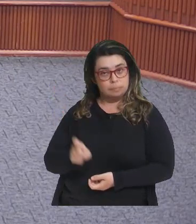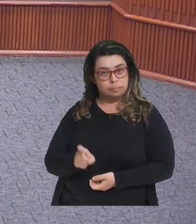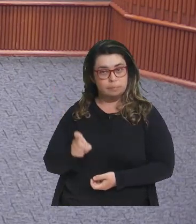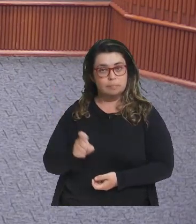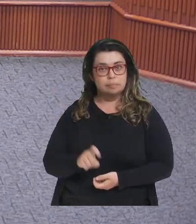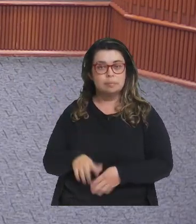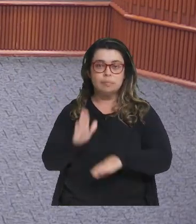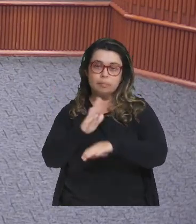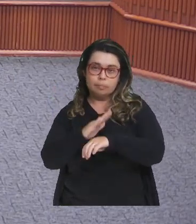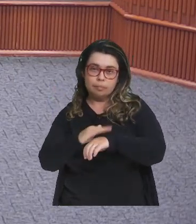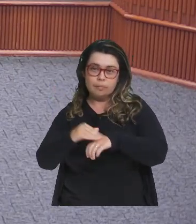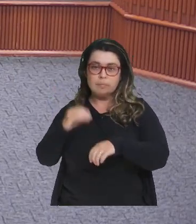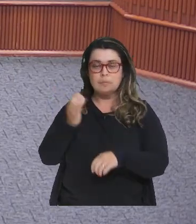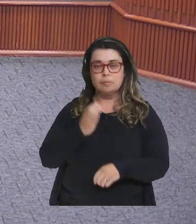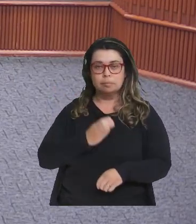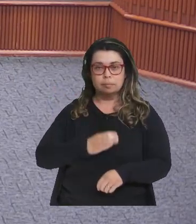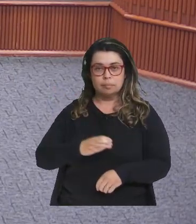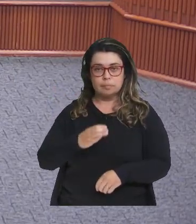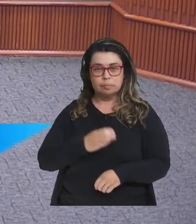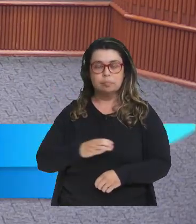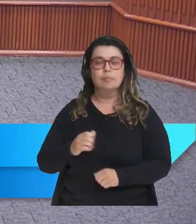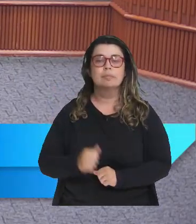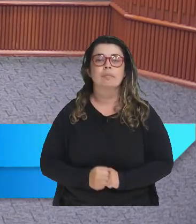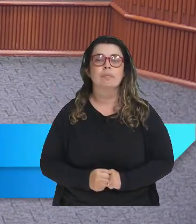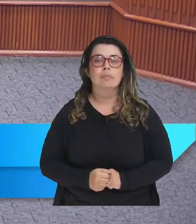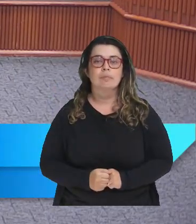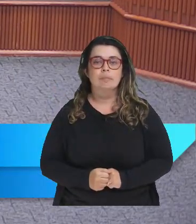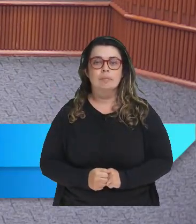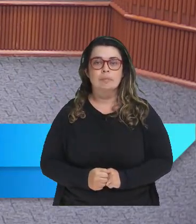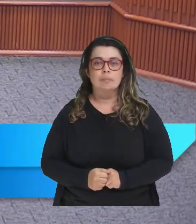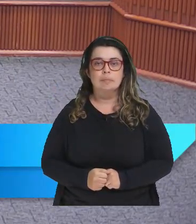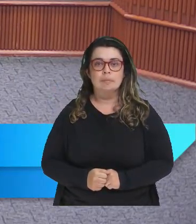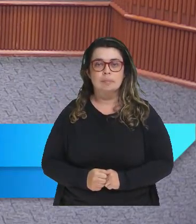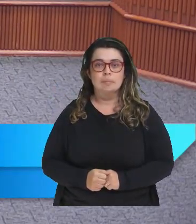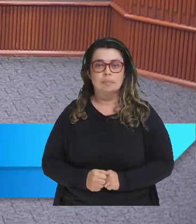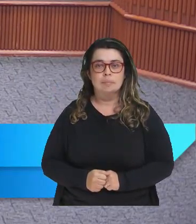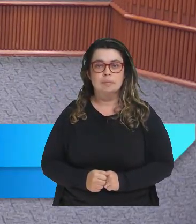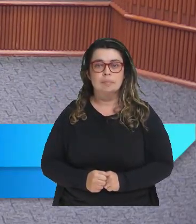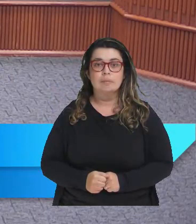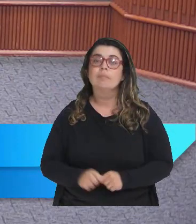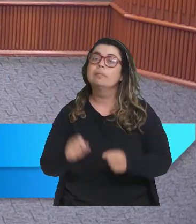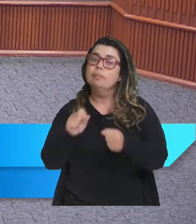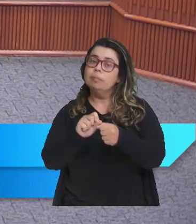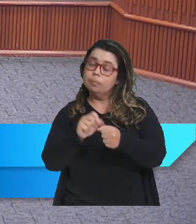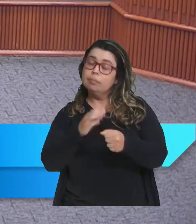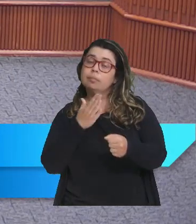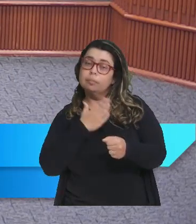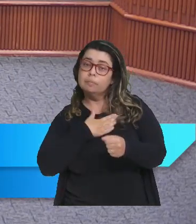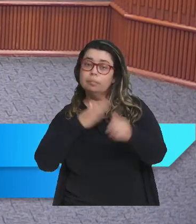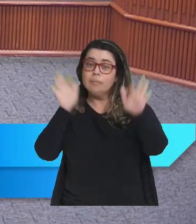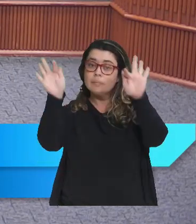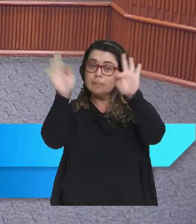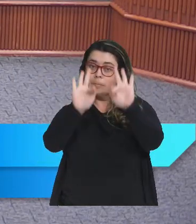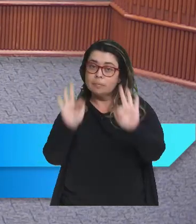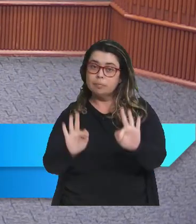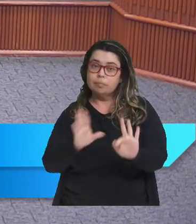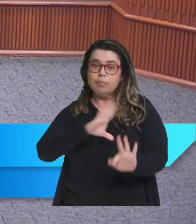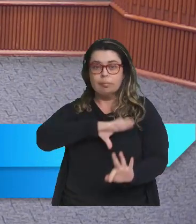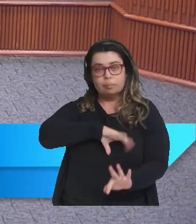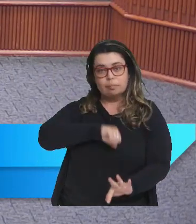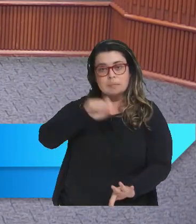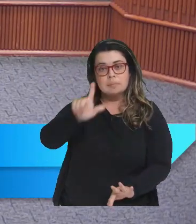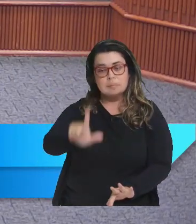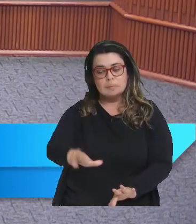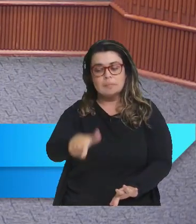compaixão, então façam-me completamente feliz, amando-se uns aos